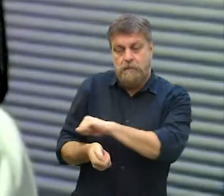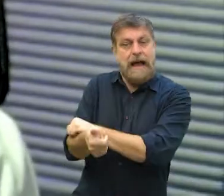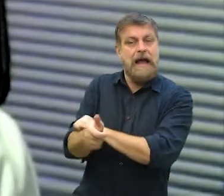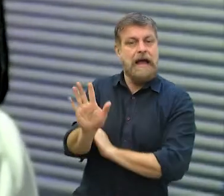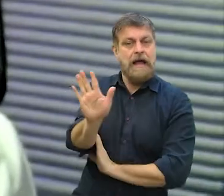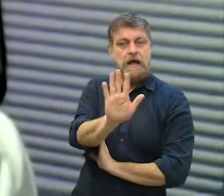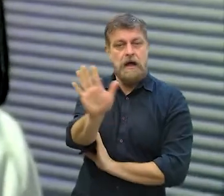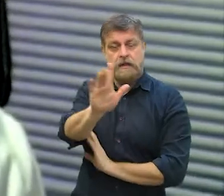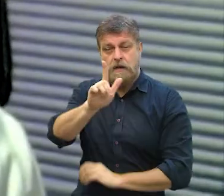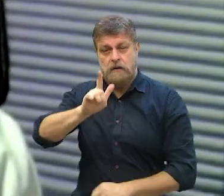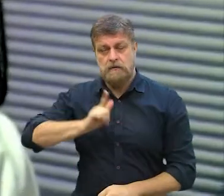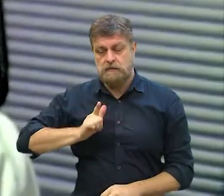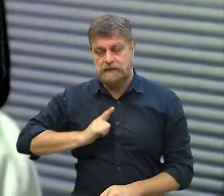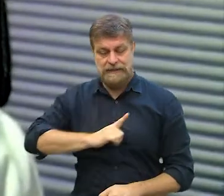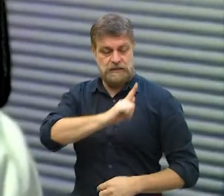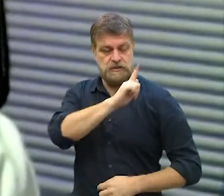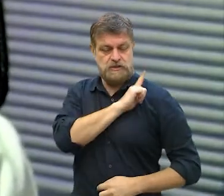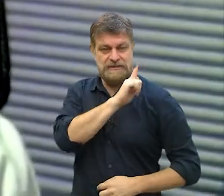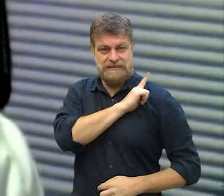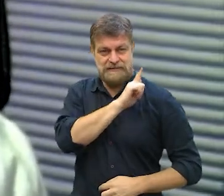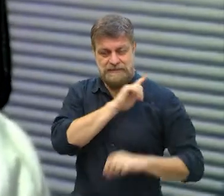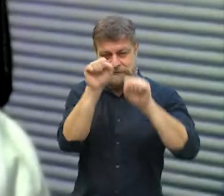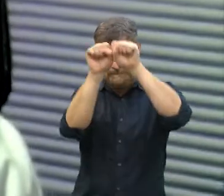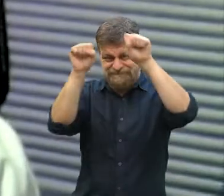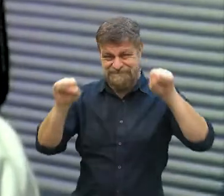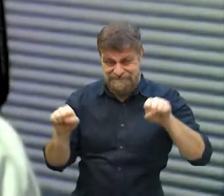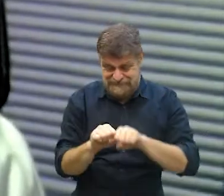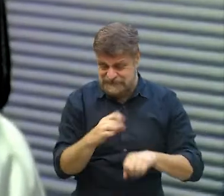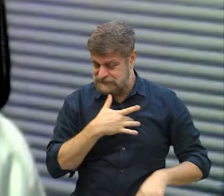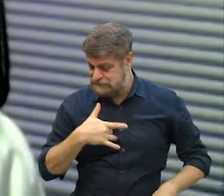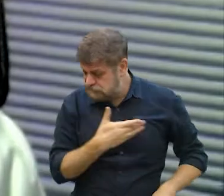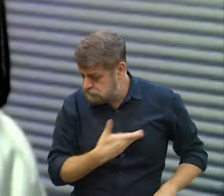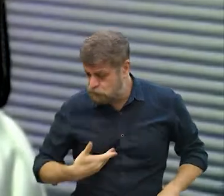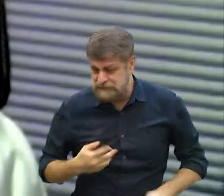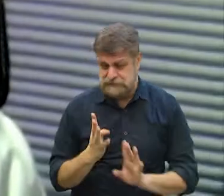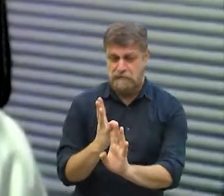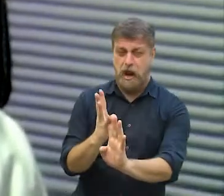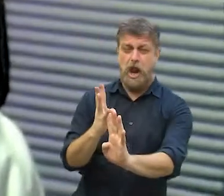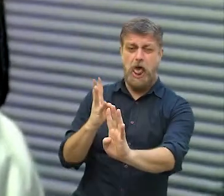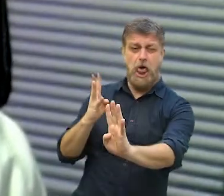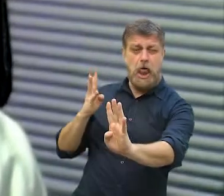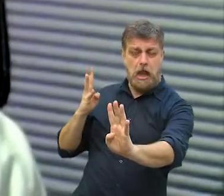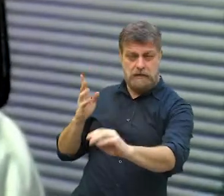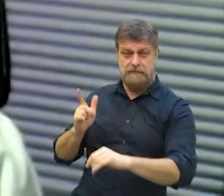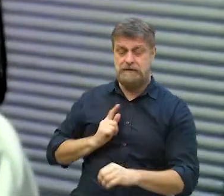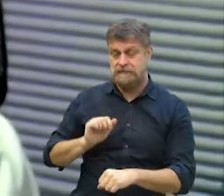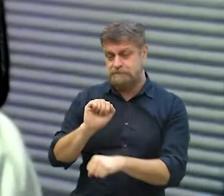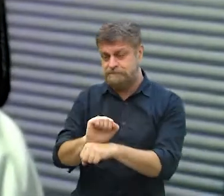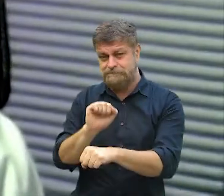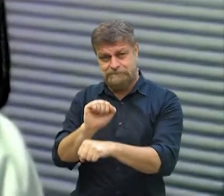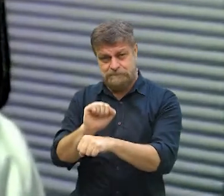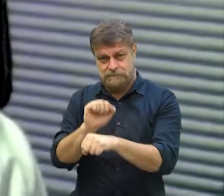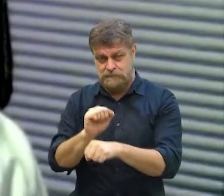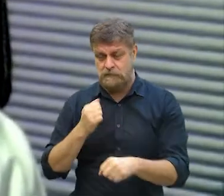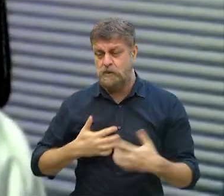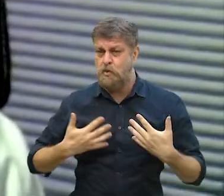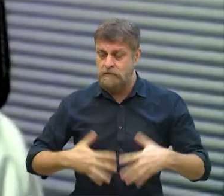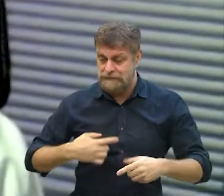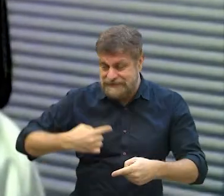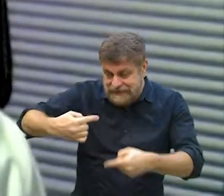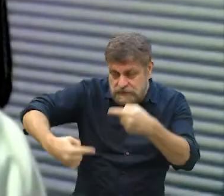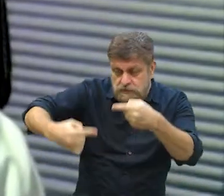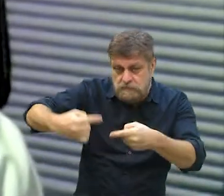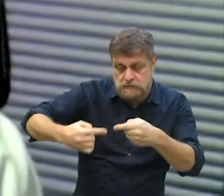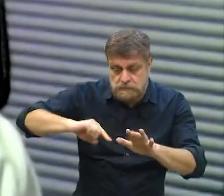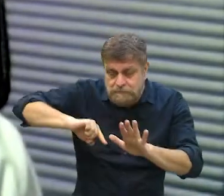do investimento propriamente dito, é a própria gestão do sistema. A gente sabe que é muita gente, então é uma coisa muito